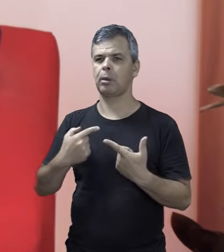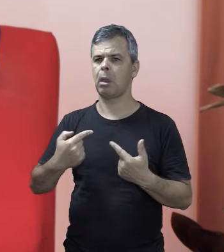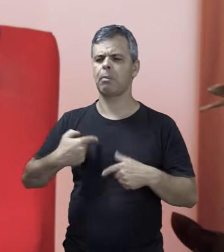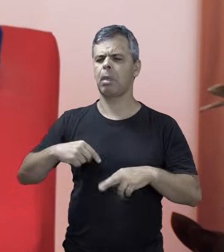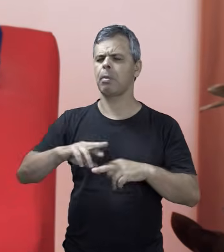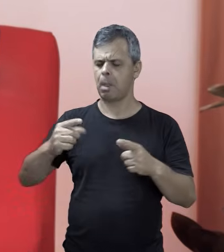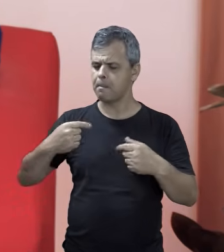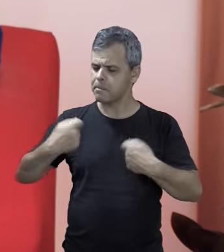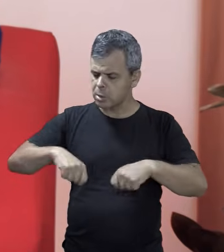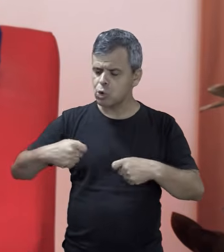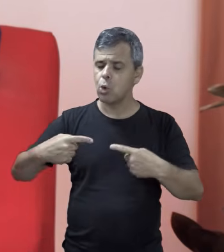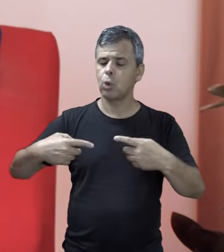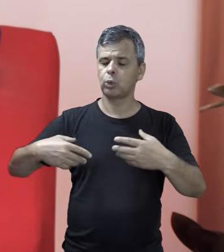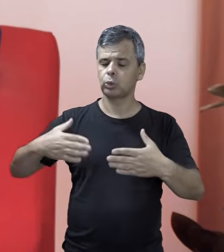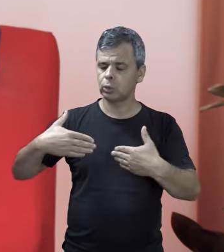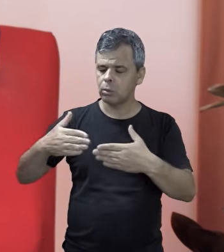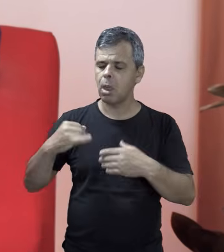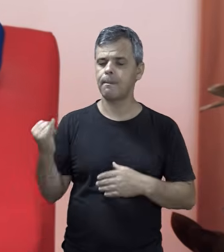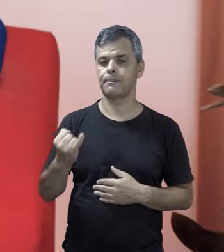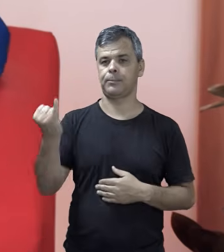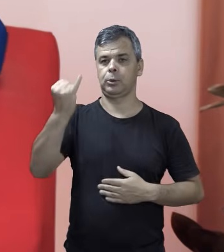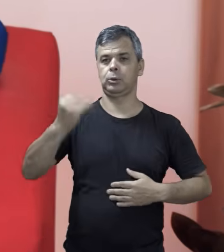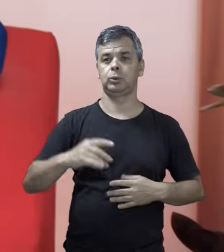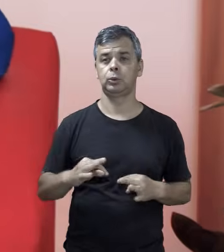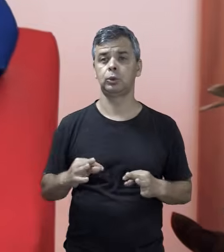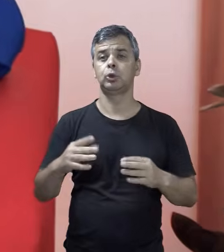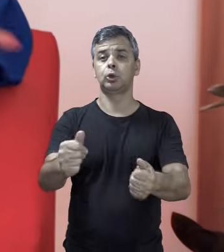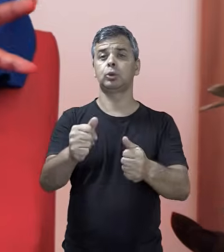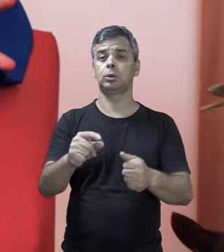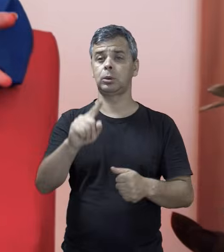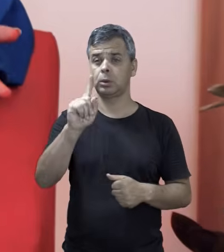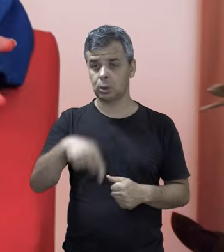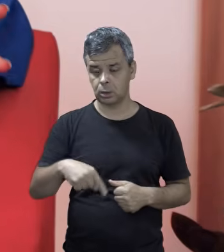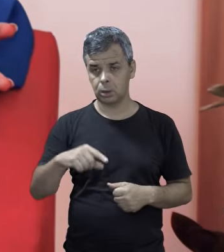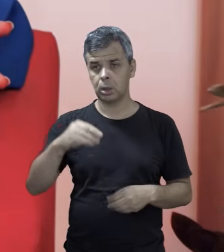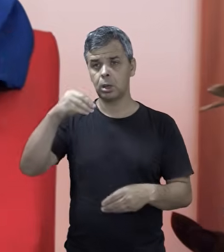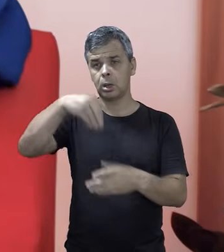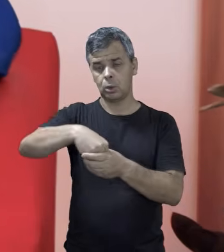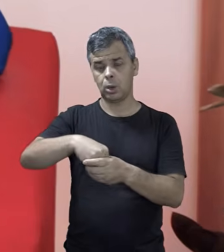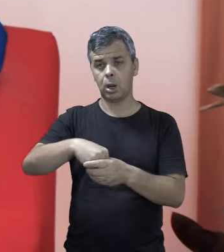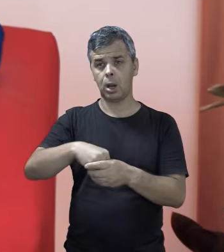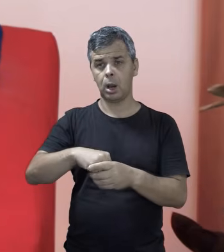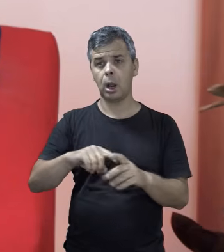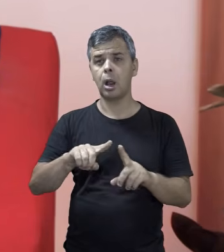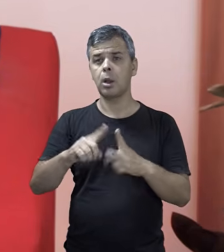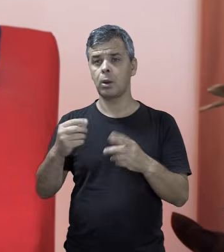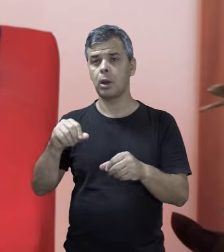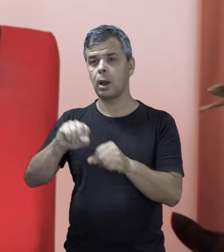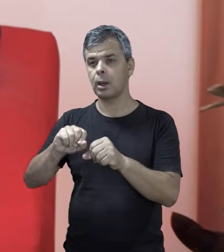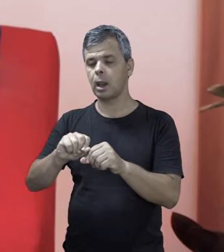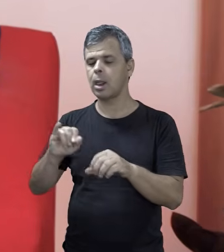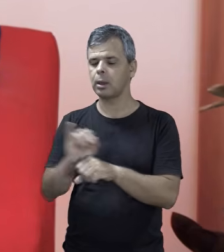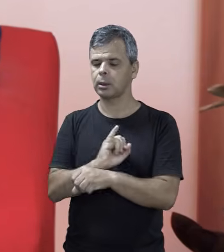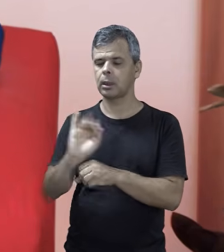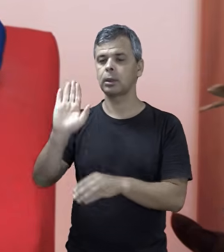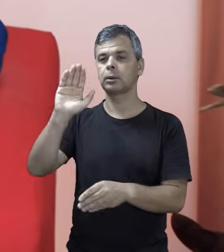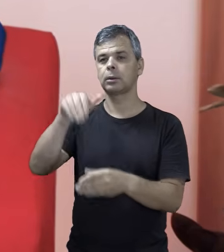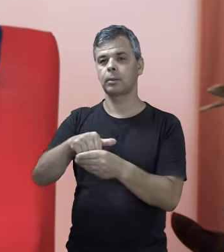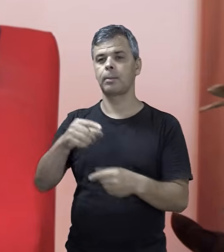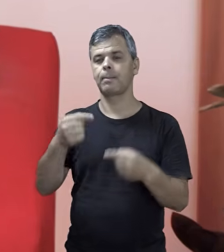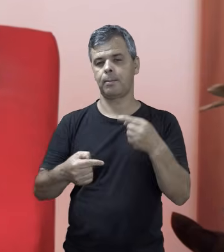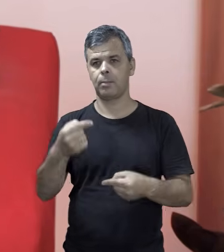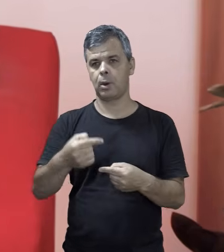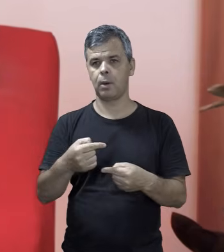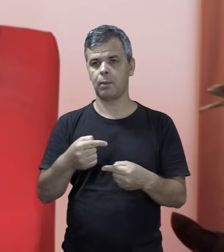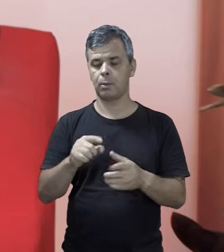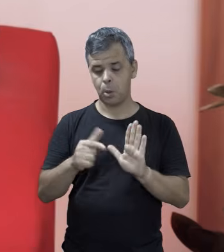sobre esse tema, porque ele é muito importante e todo ele cabe dentro da conjuntura, cabe dentro da tática eleitoral e política e faz